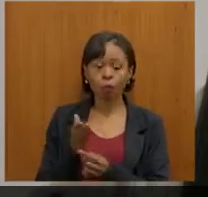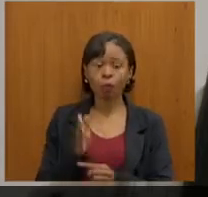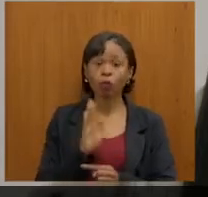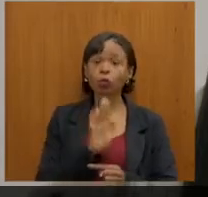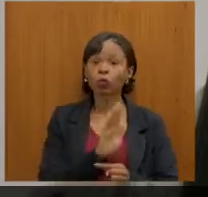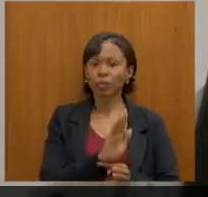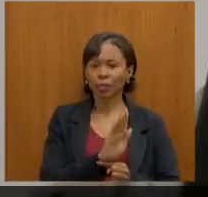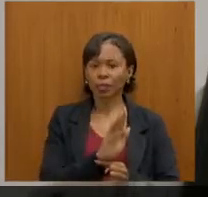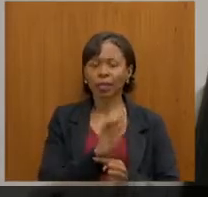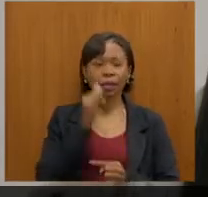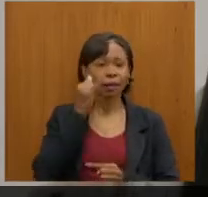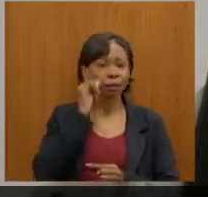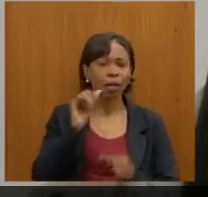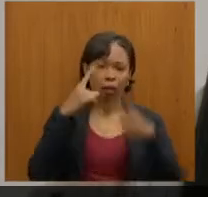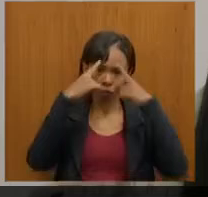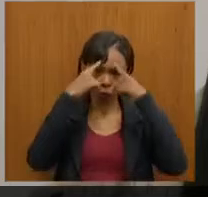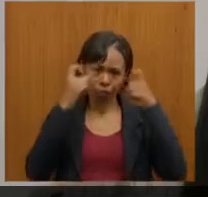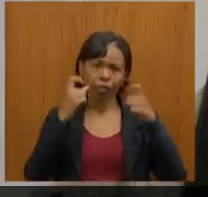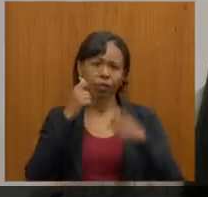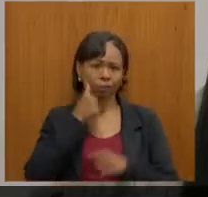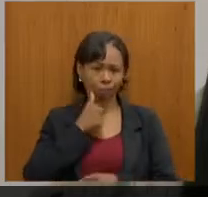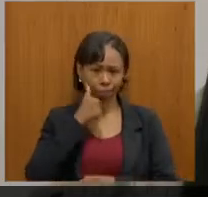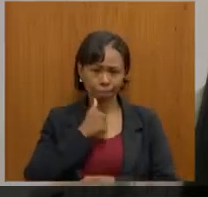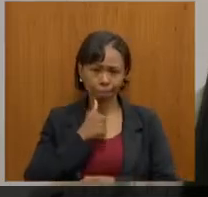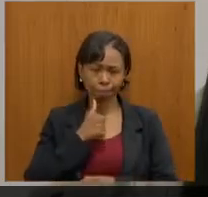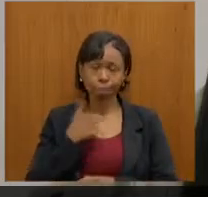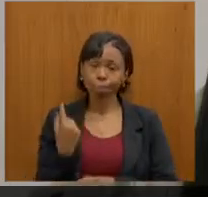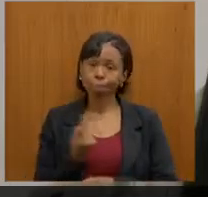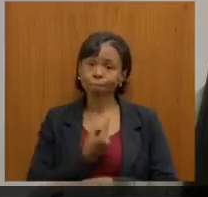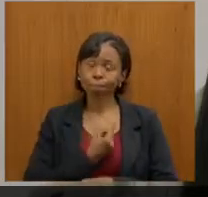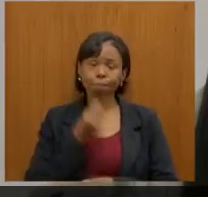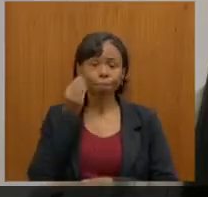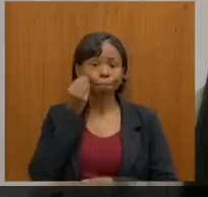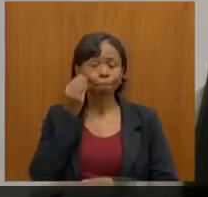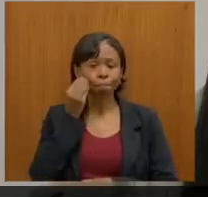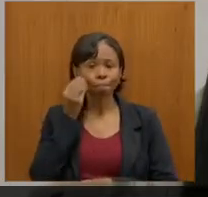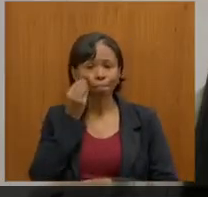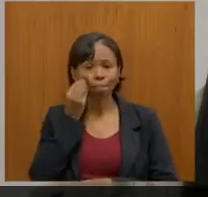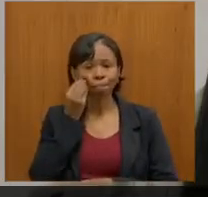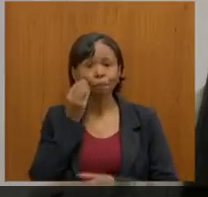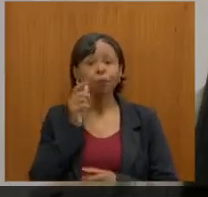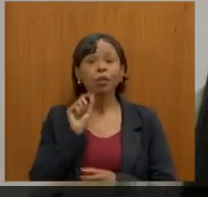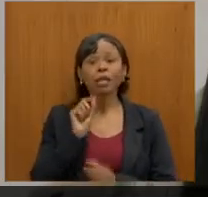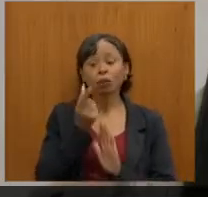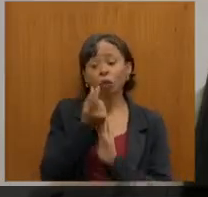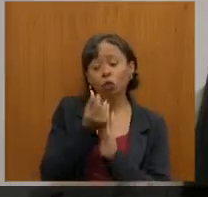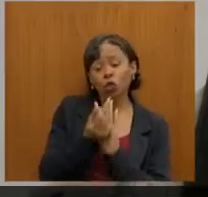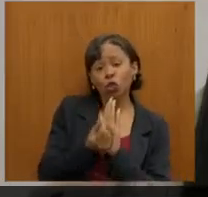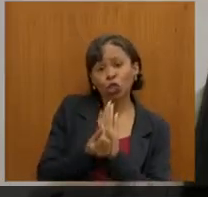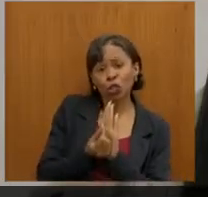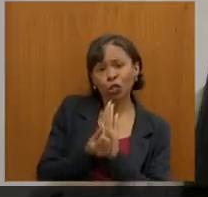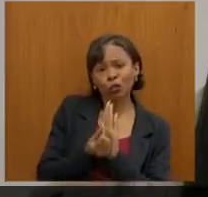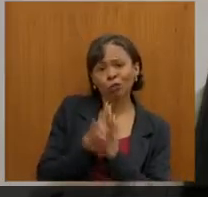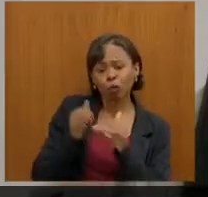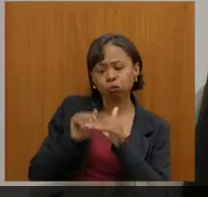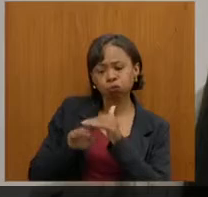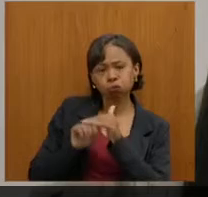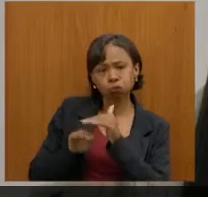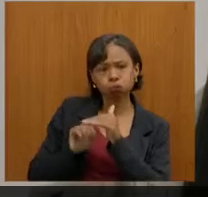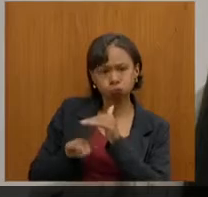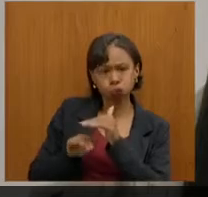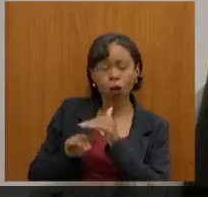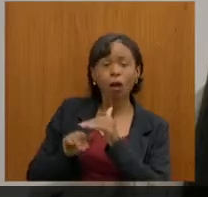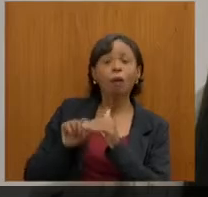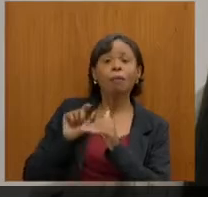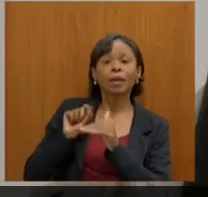é trabalhando para que haja um recurso no fundo estadual para ser